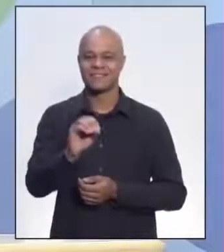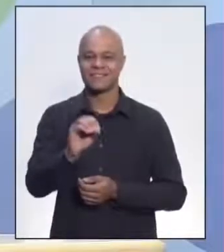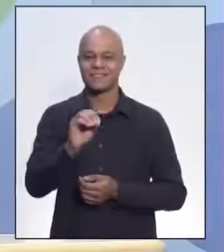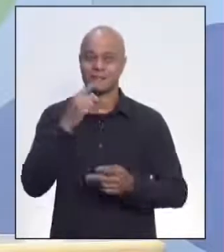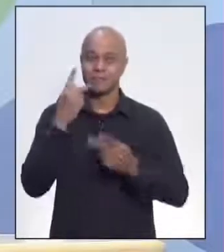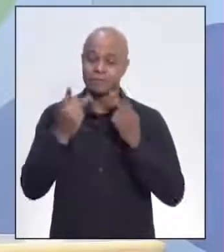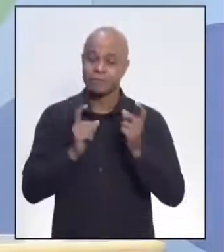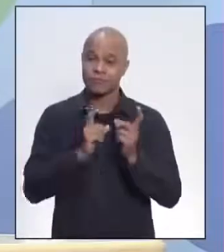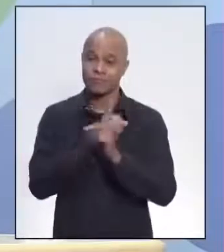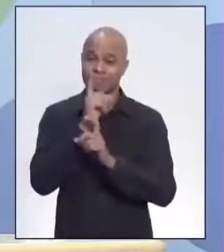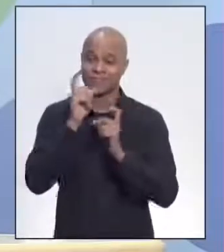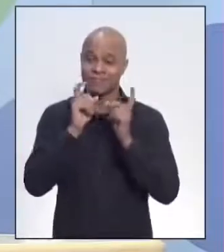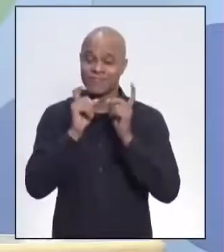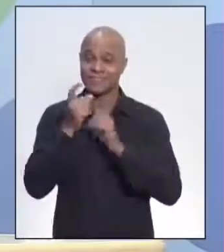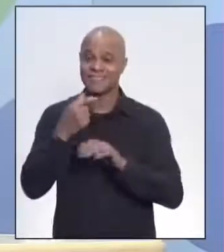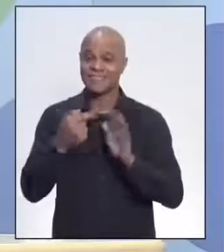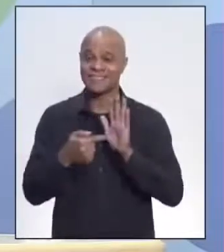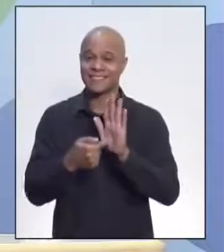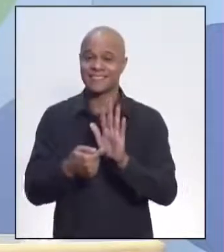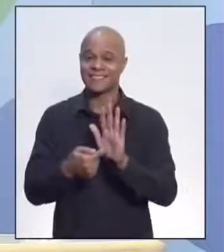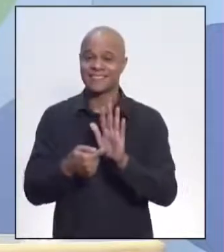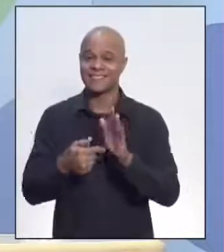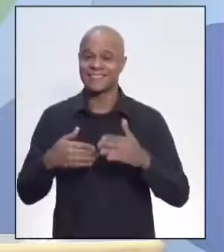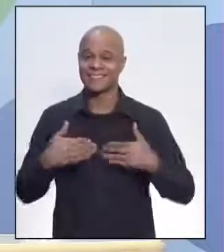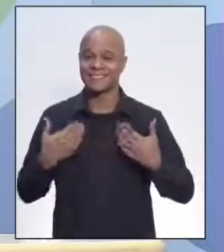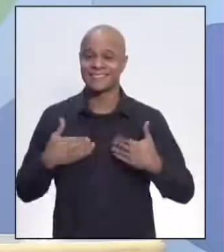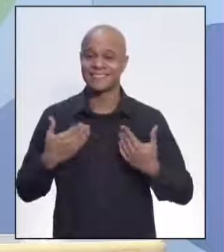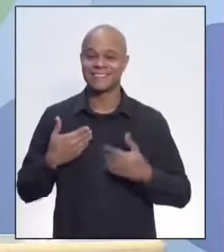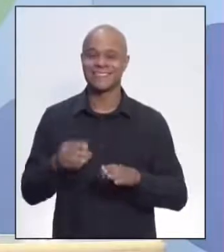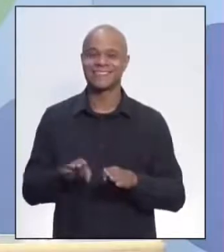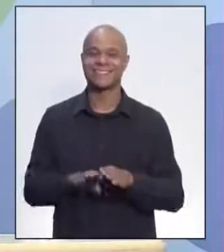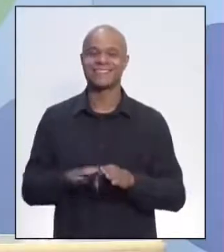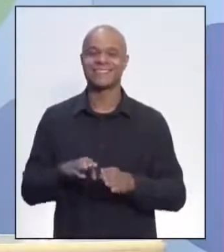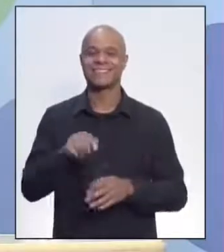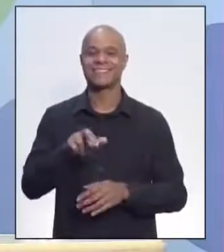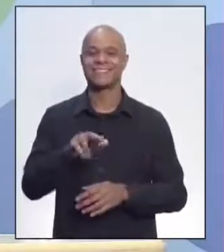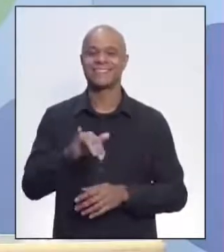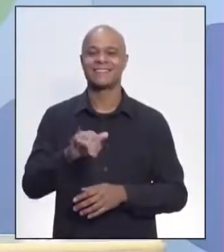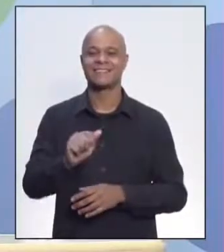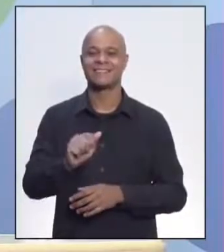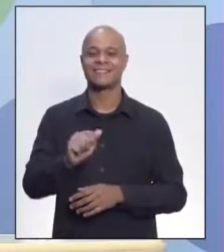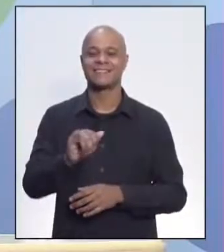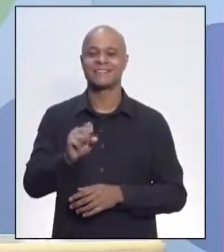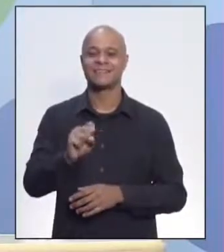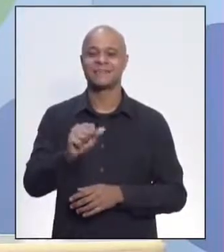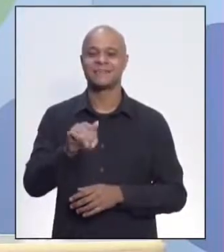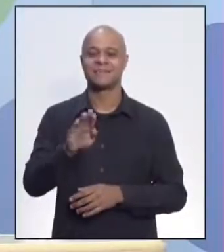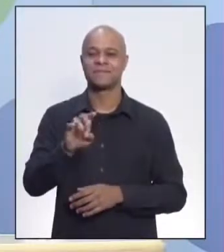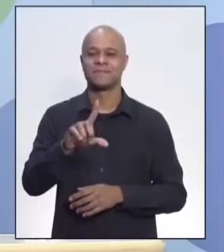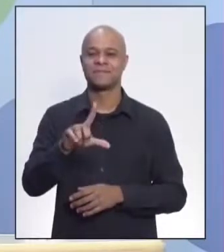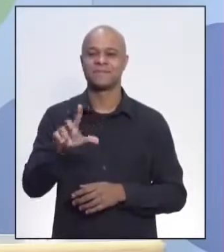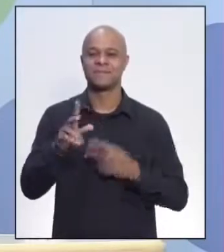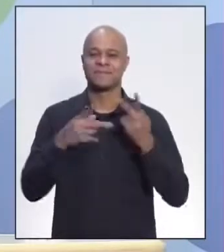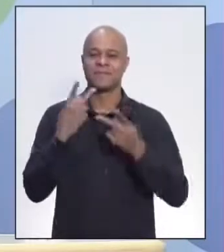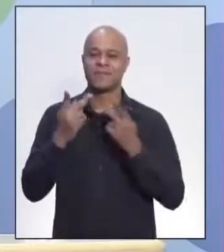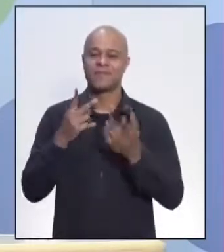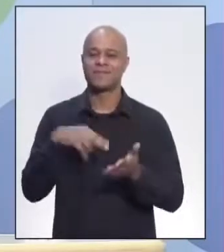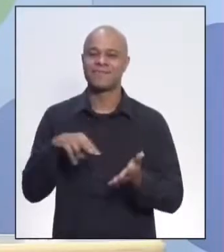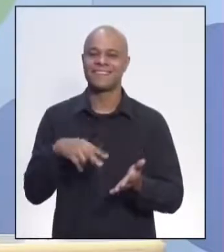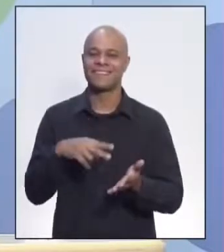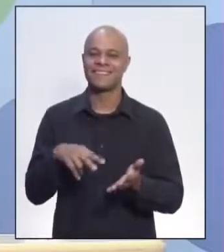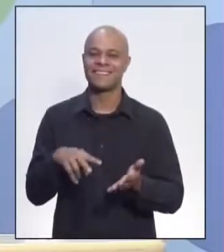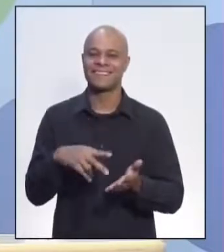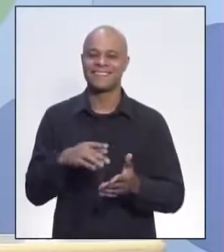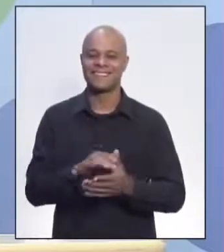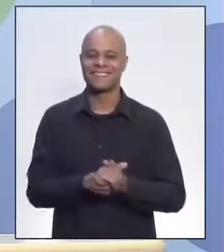expressar e se divertir. A Maria Isabel citou que tem ritmo,